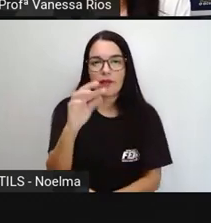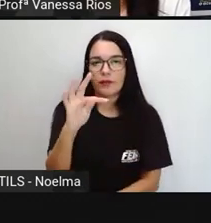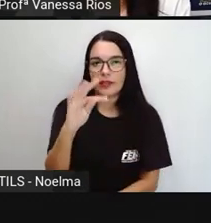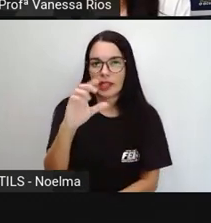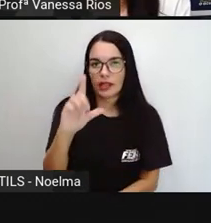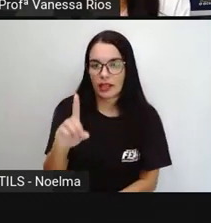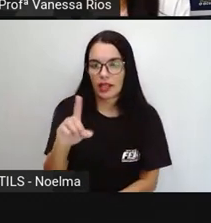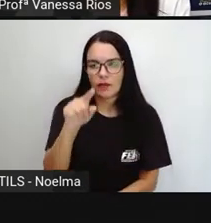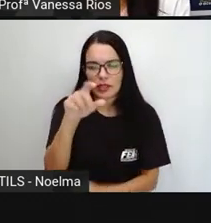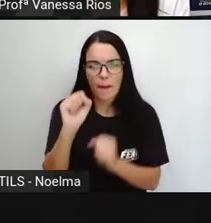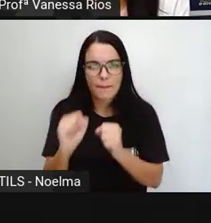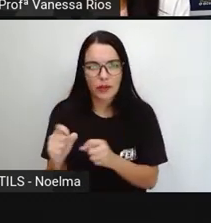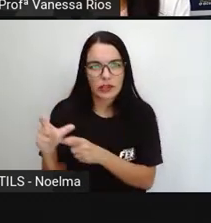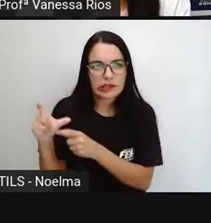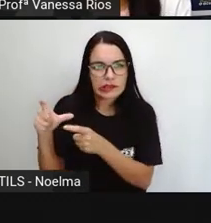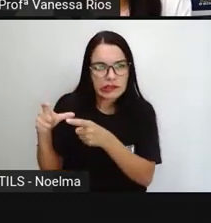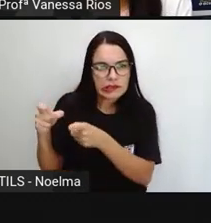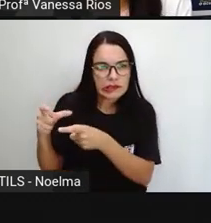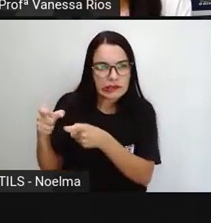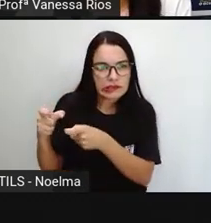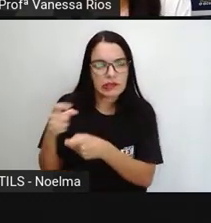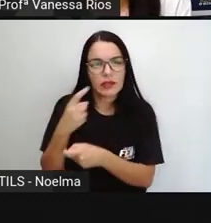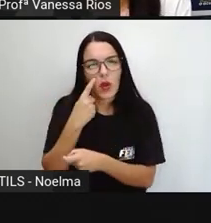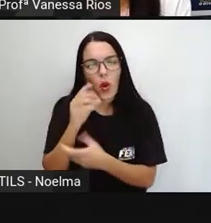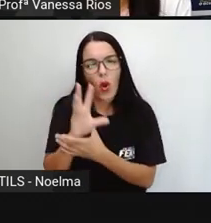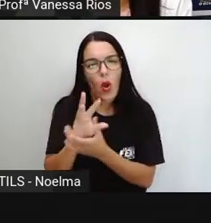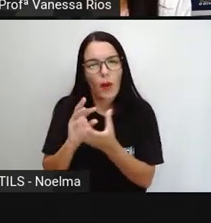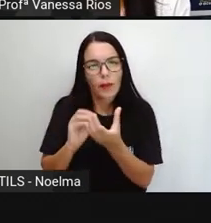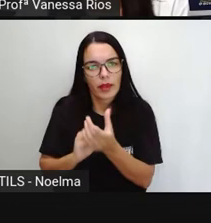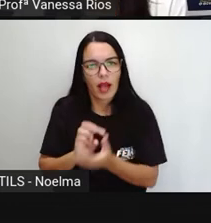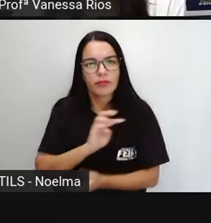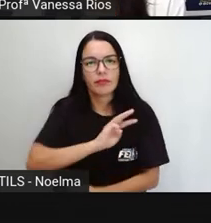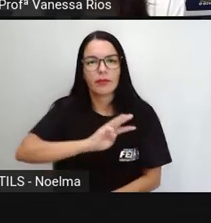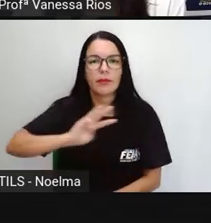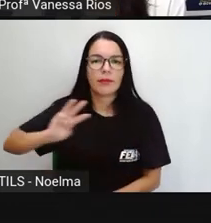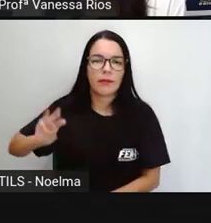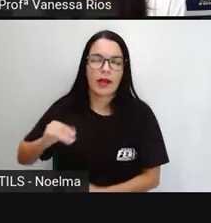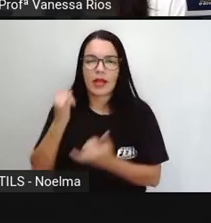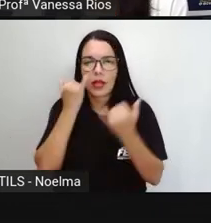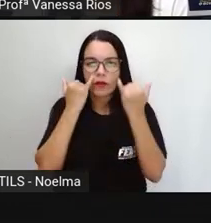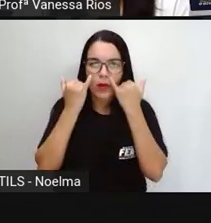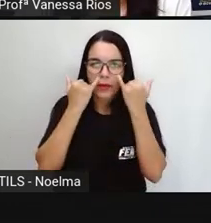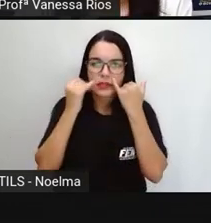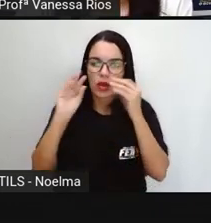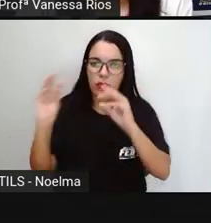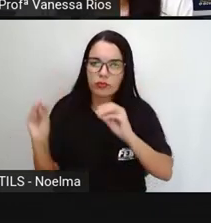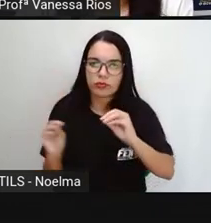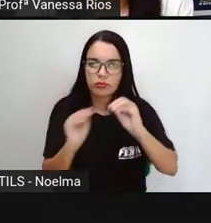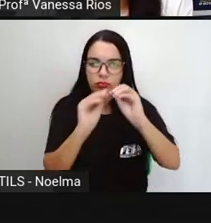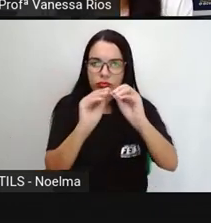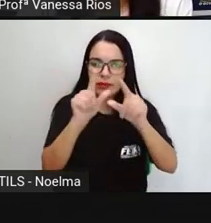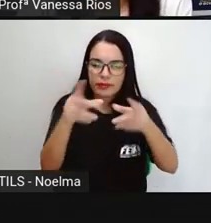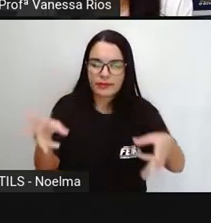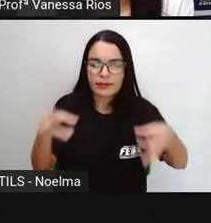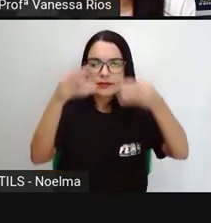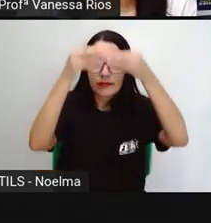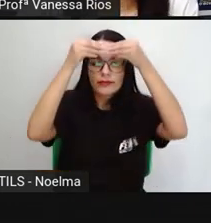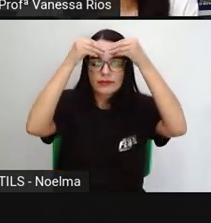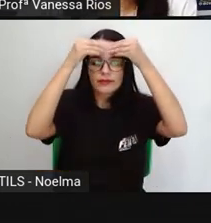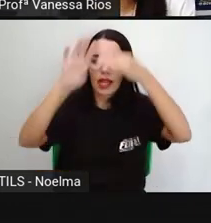tela aí nesse momento e ter acesso a esse vídeo, e as informações que a Pró falou vão ser completadas, né,